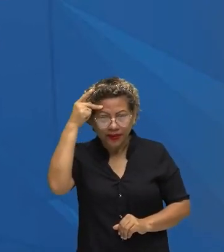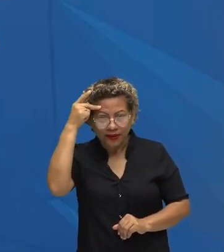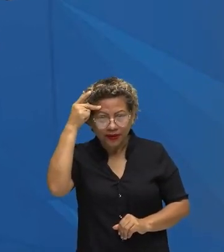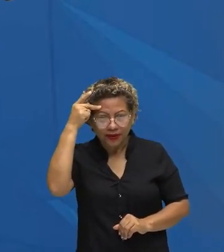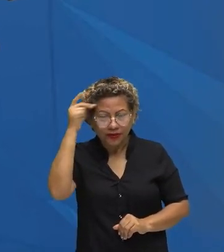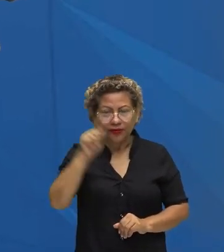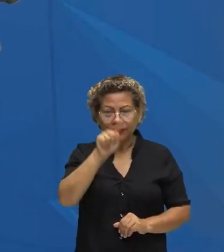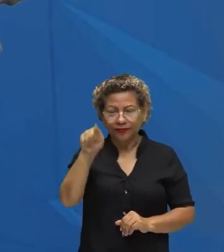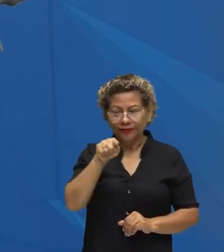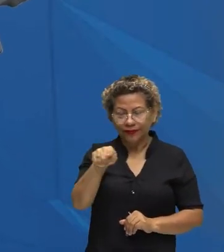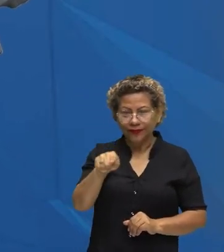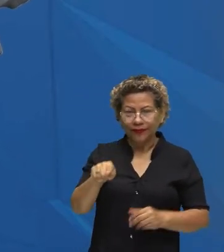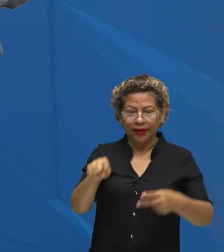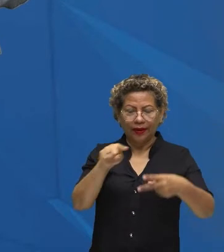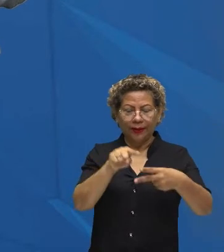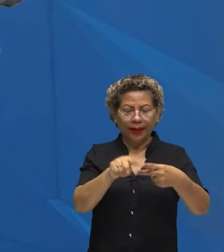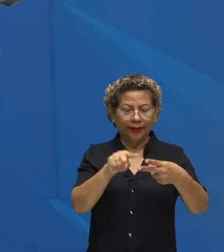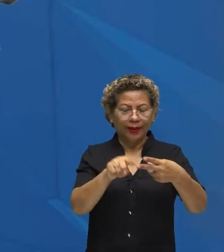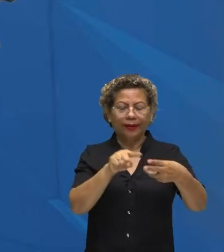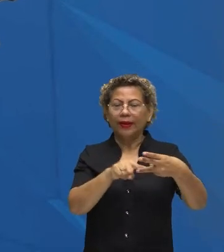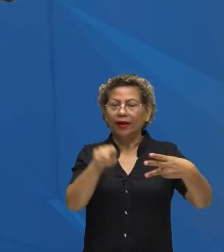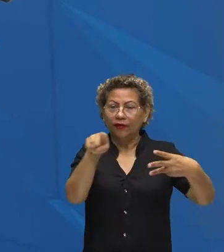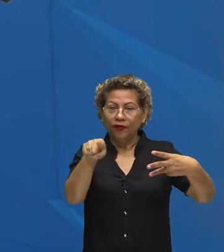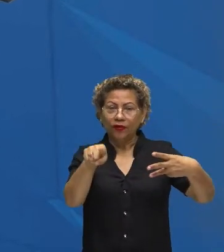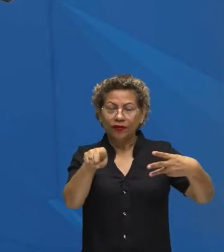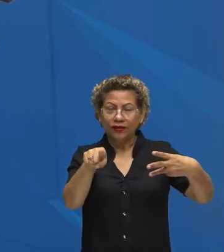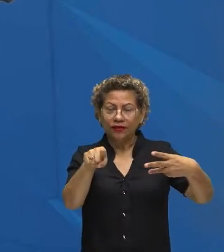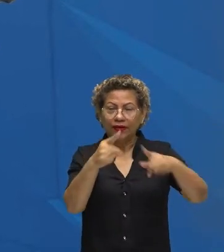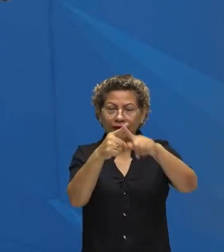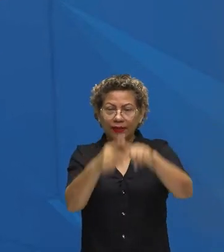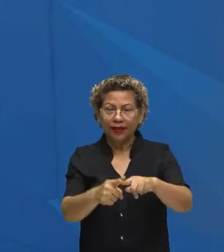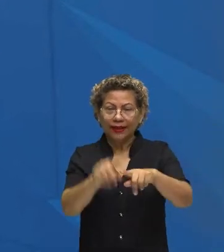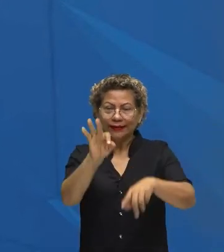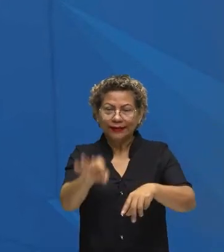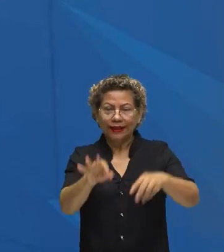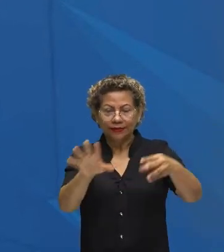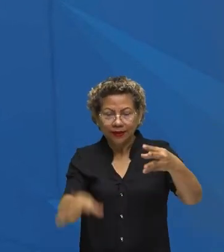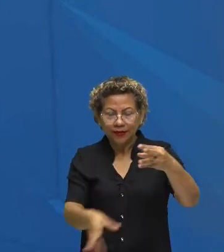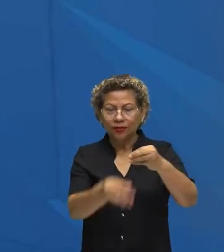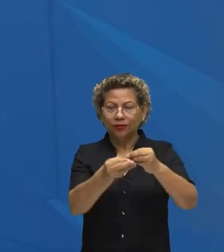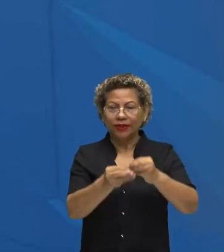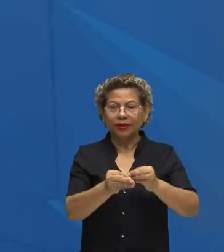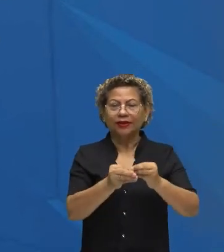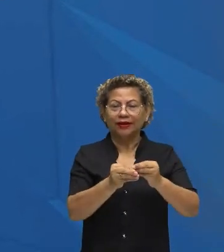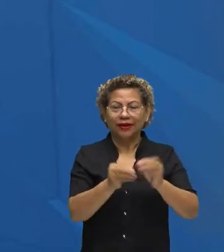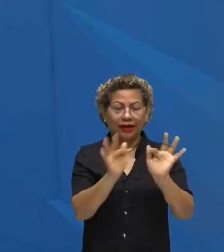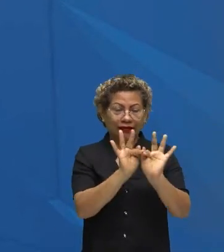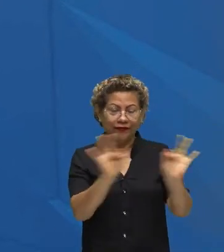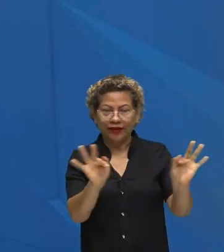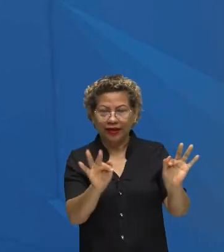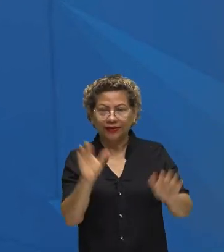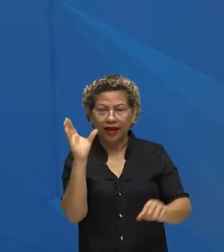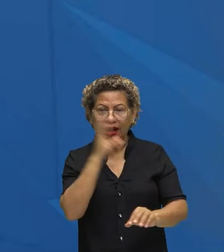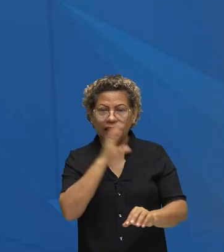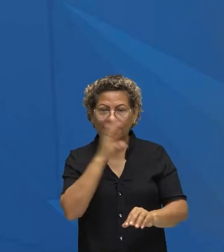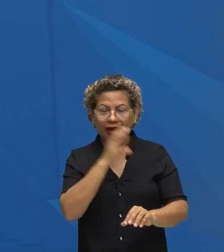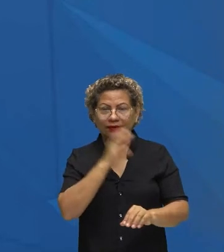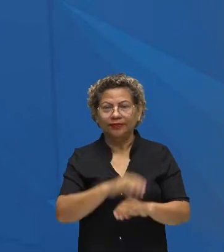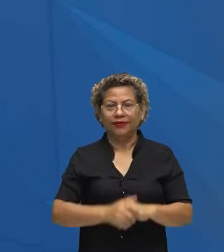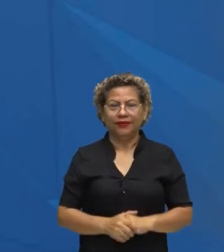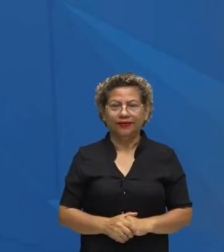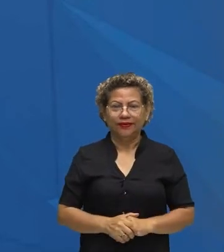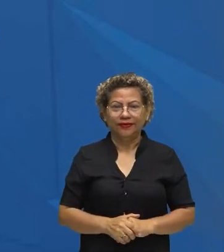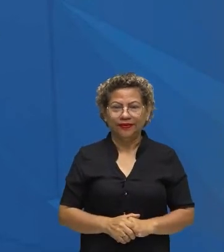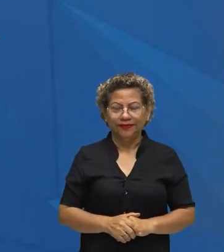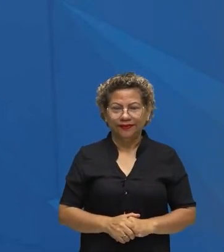ou presta. Uma dessas três aqui completa o ditado popular. E é bem rapidinho, o nosso quiz está